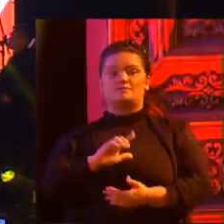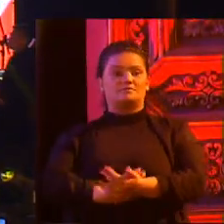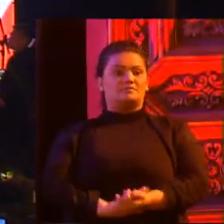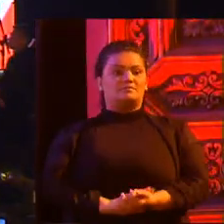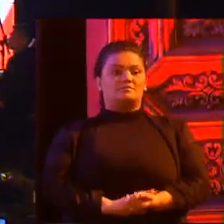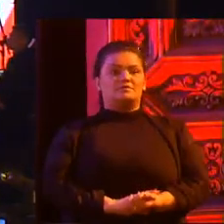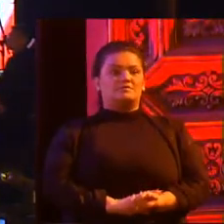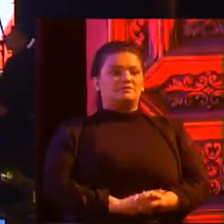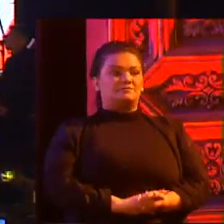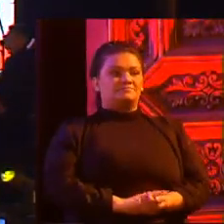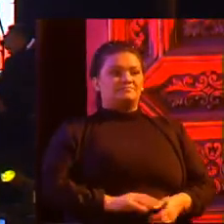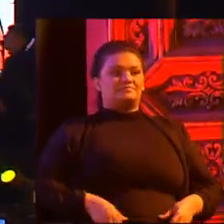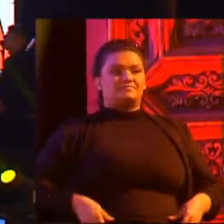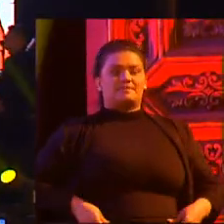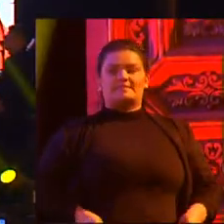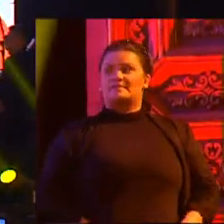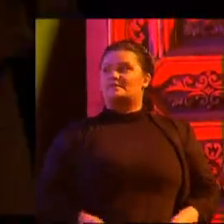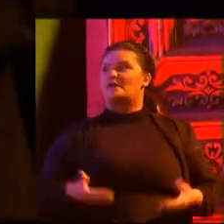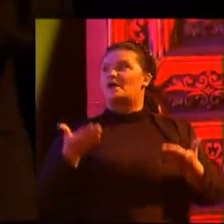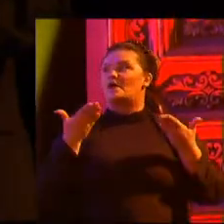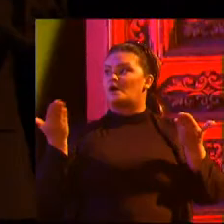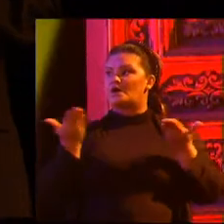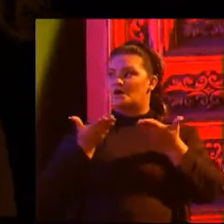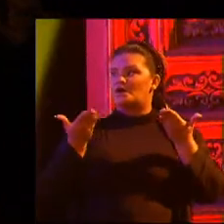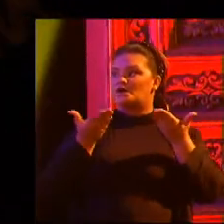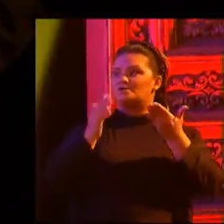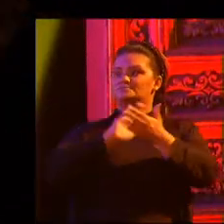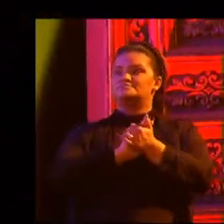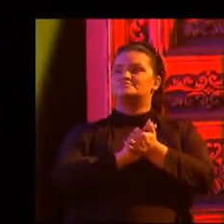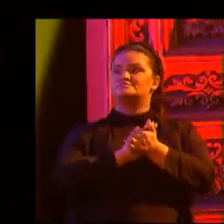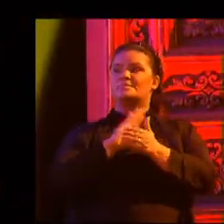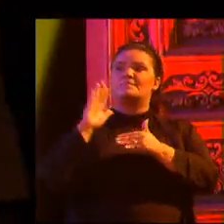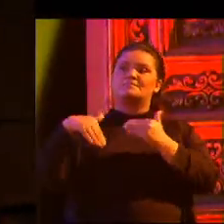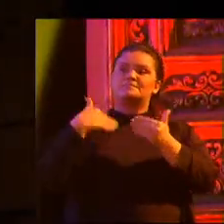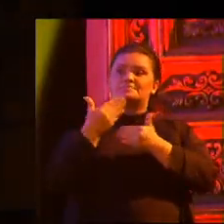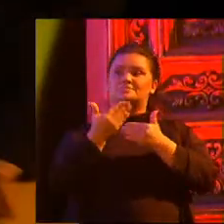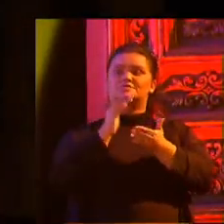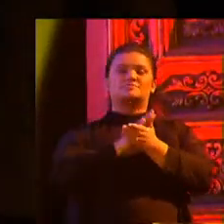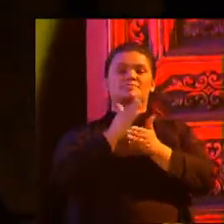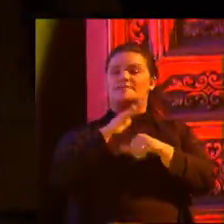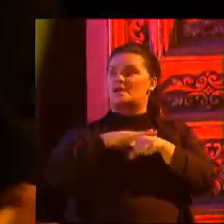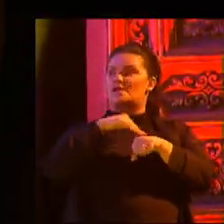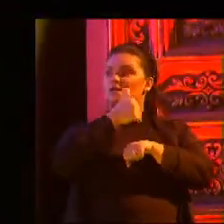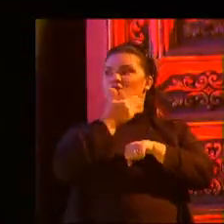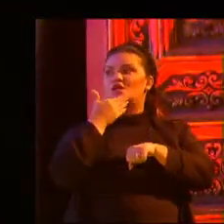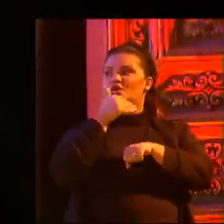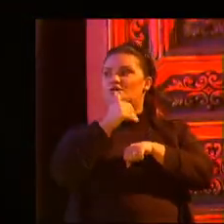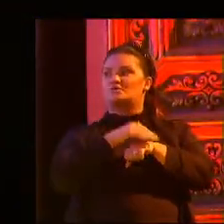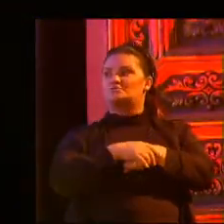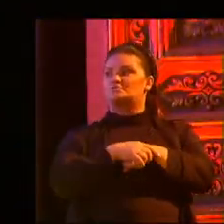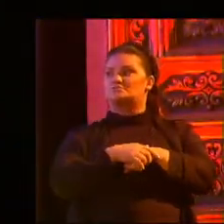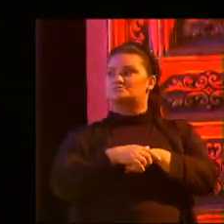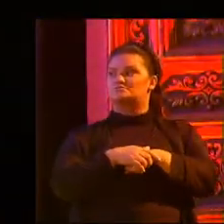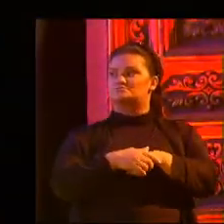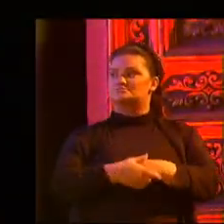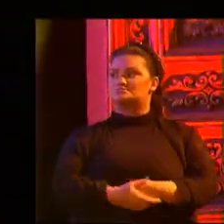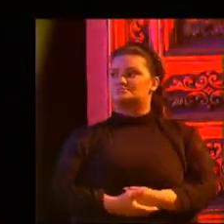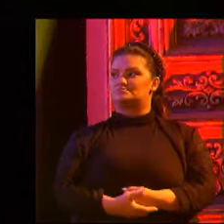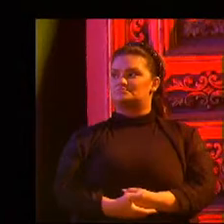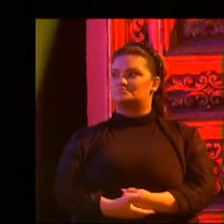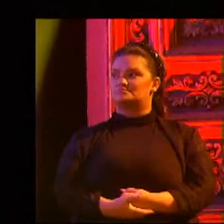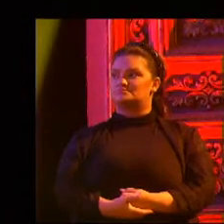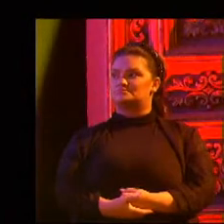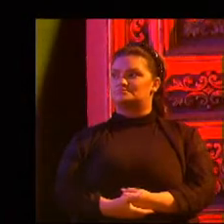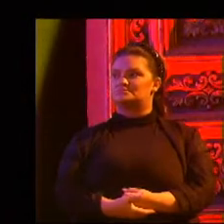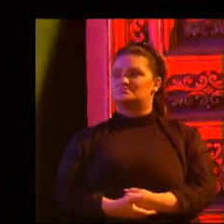O Fê vai chamar o que ganhou, né? A próxima categoria. Melhor álbum, tá na tua mão. Isso, bora. Melhor